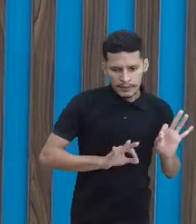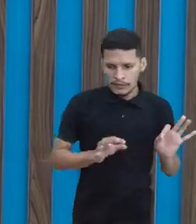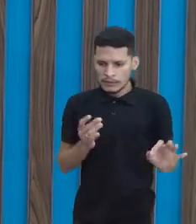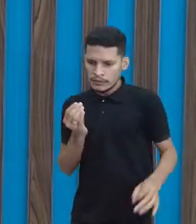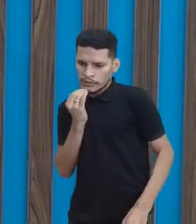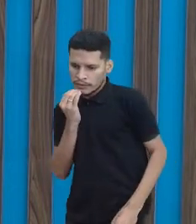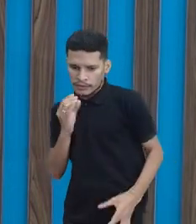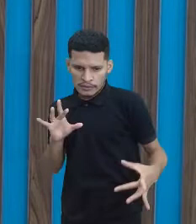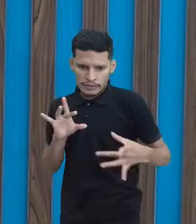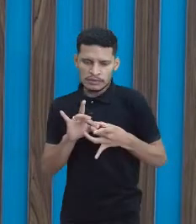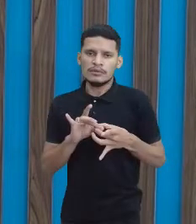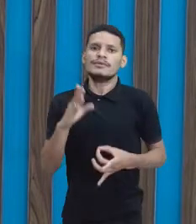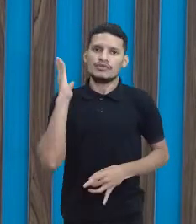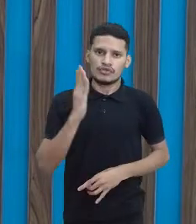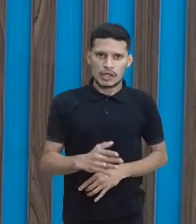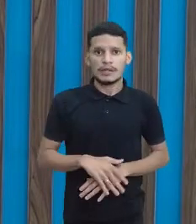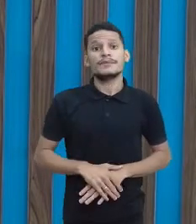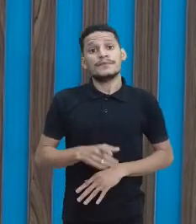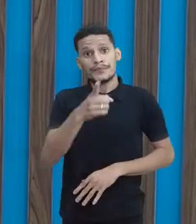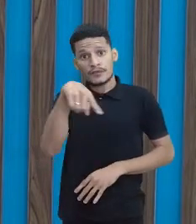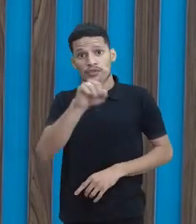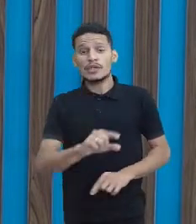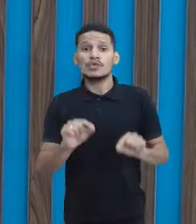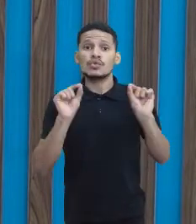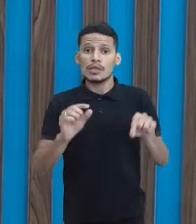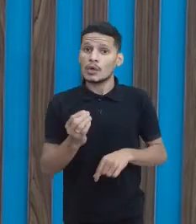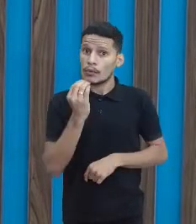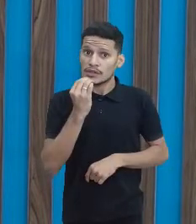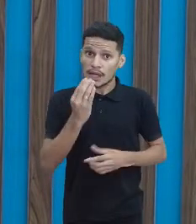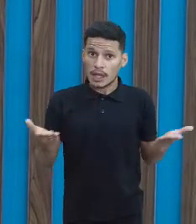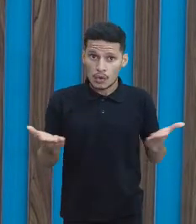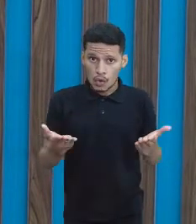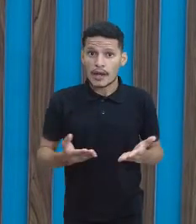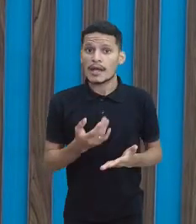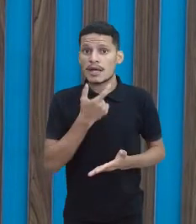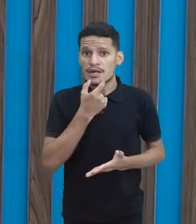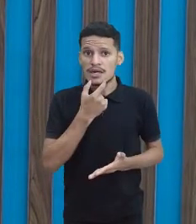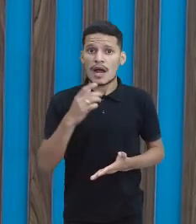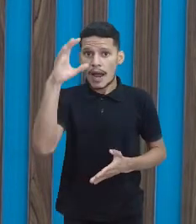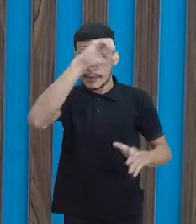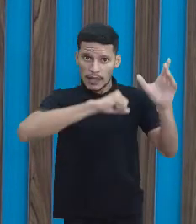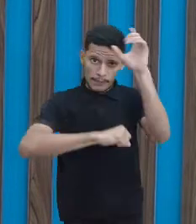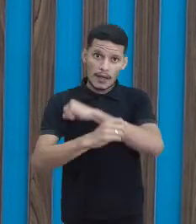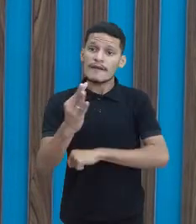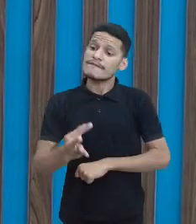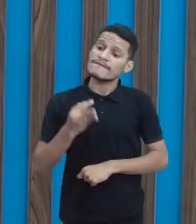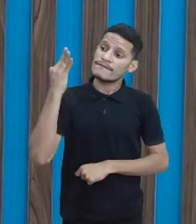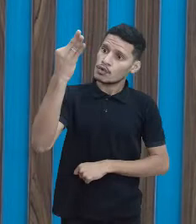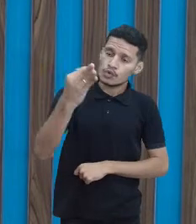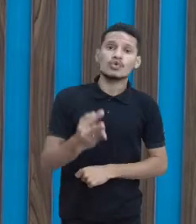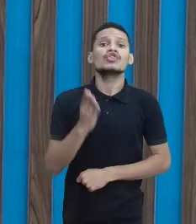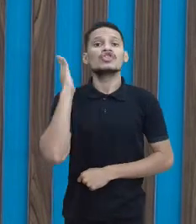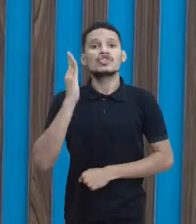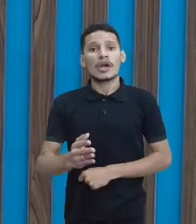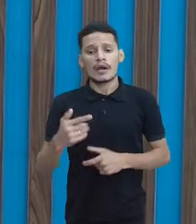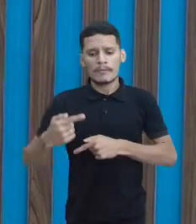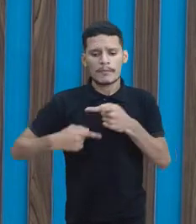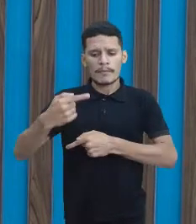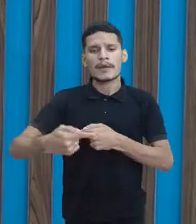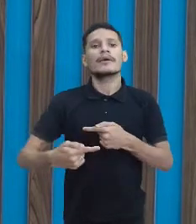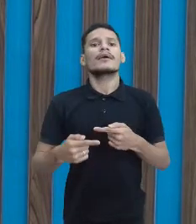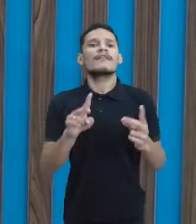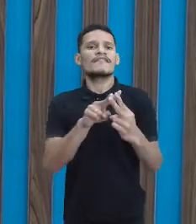as oportunidades. No caso aqui, vocês estão tendo a oportunidade de aprender inglês e, com certeza, o futuro de vocês da geração